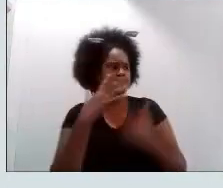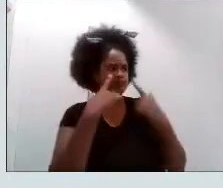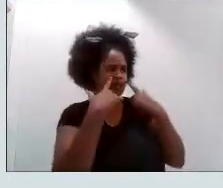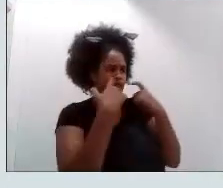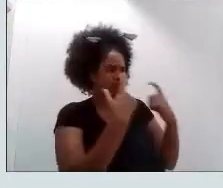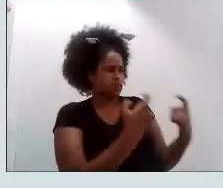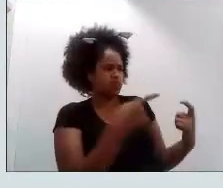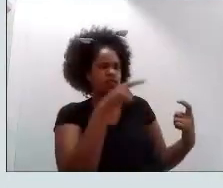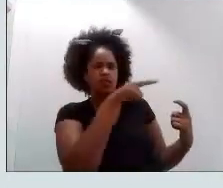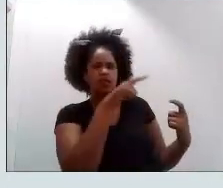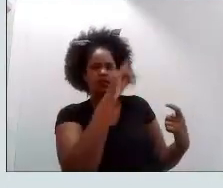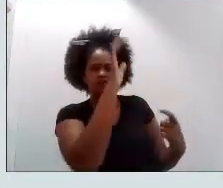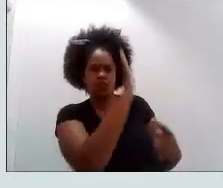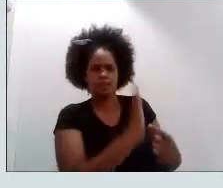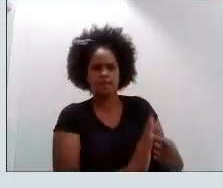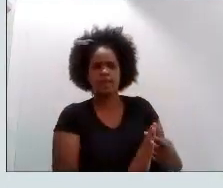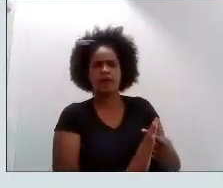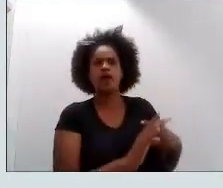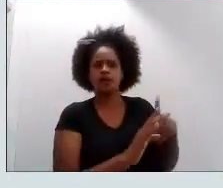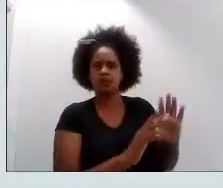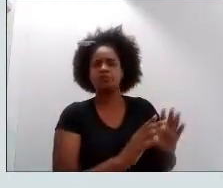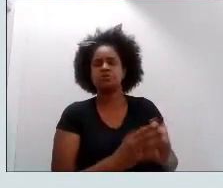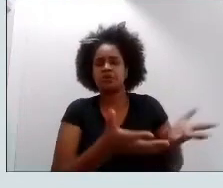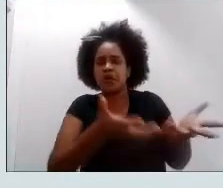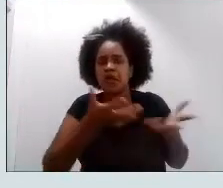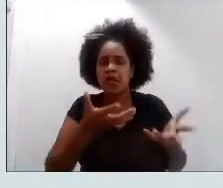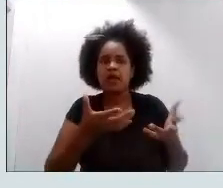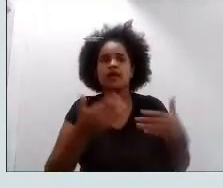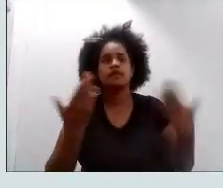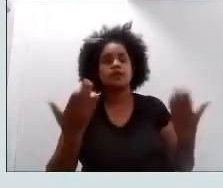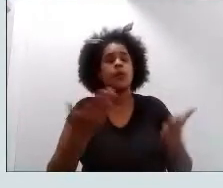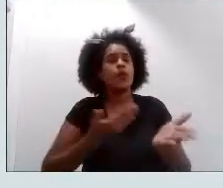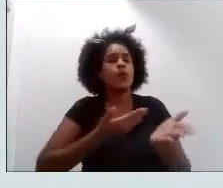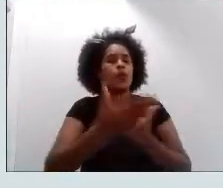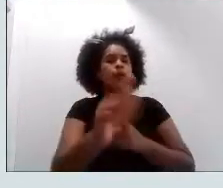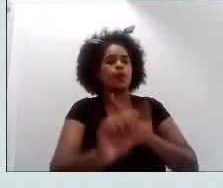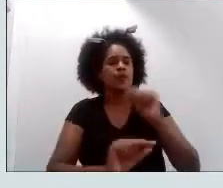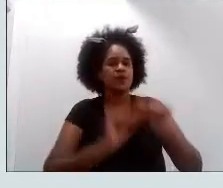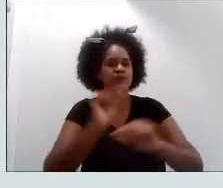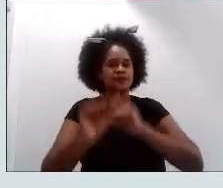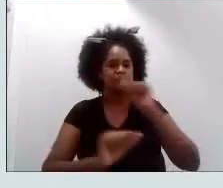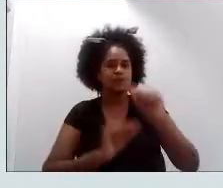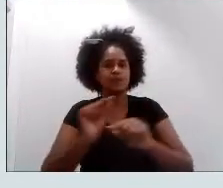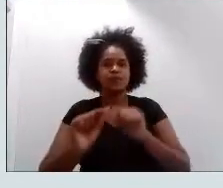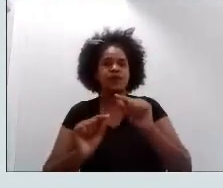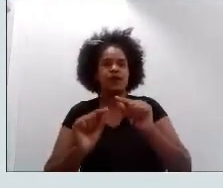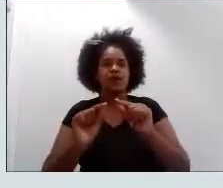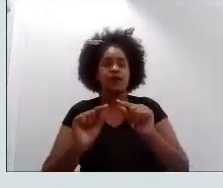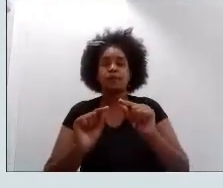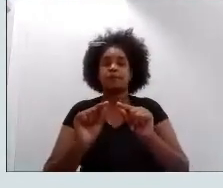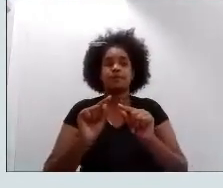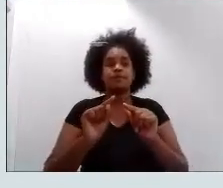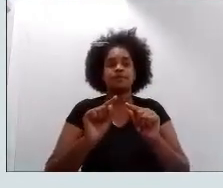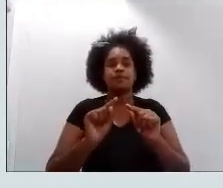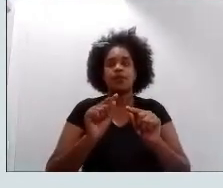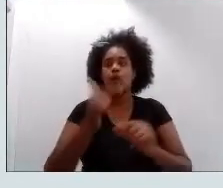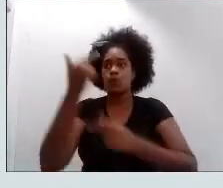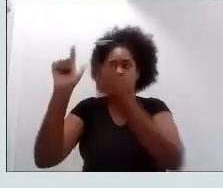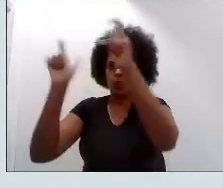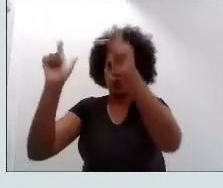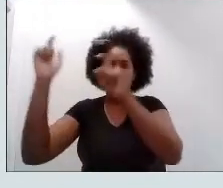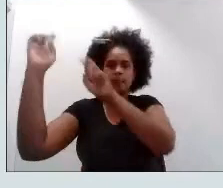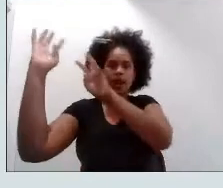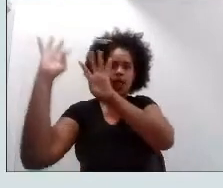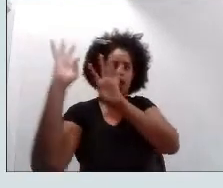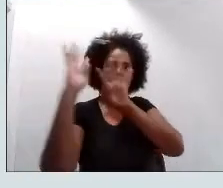lançam mais duas expedições chamadas de expedições militares, que vão acontecer em 1516